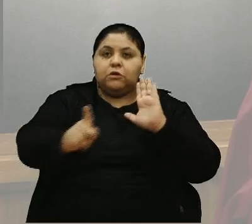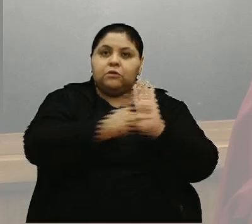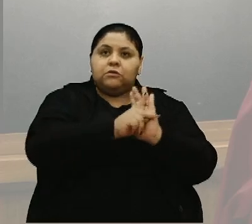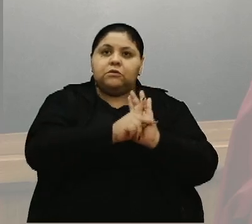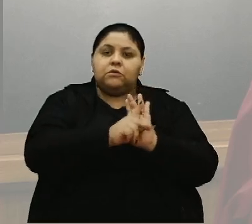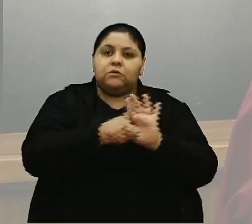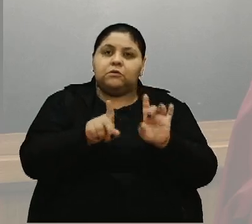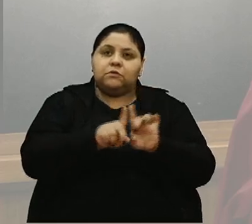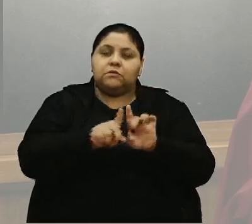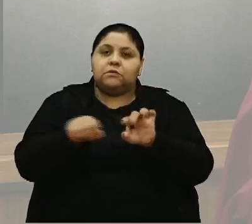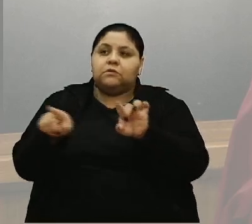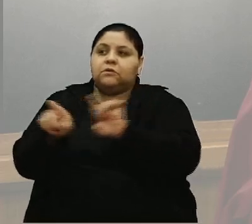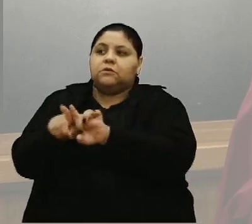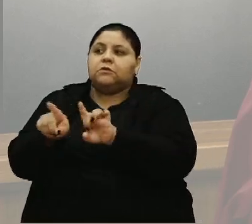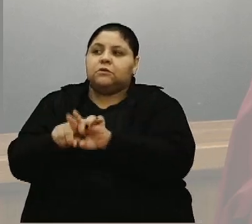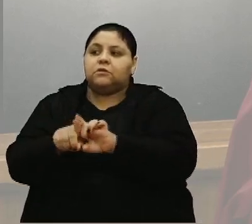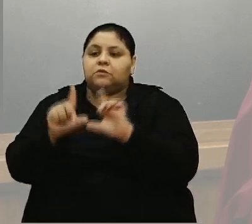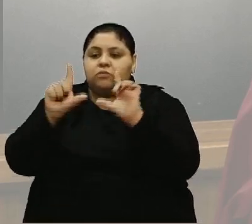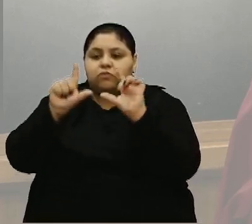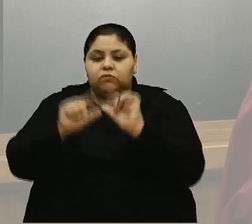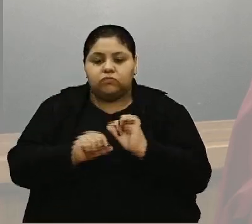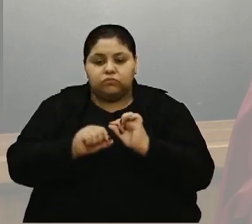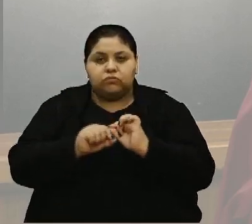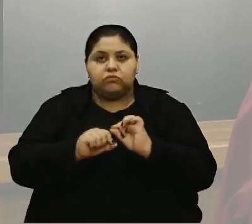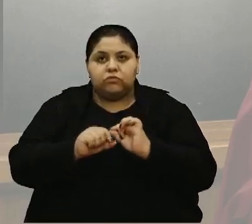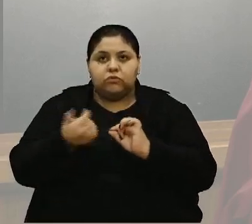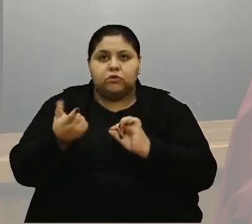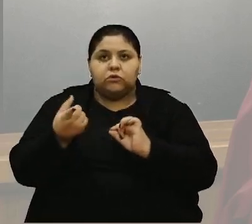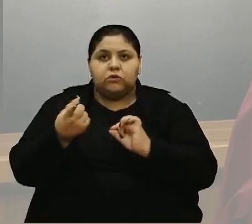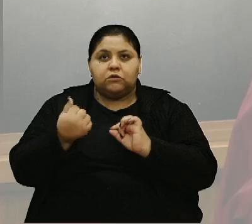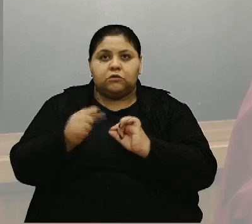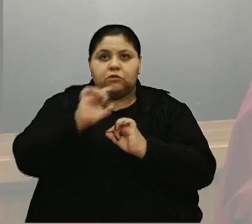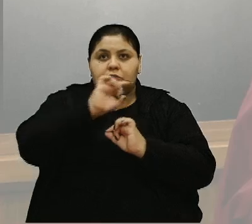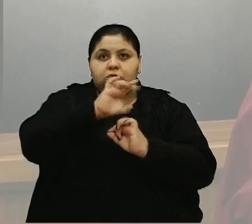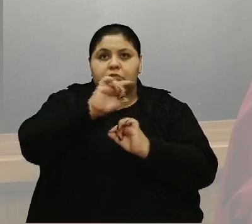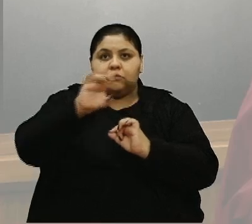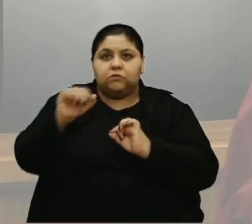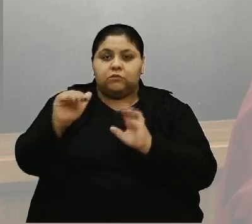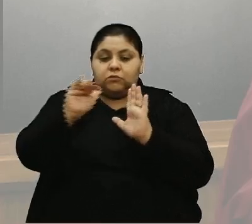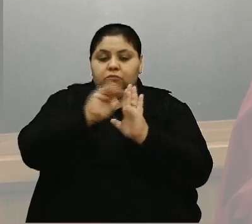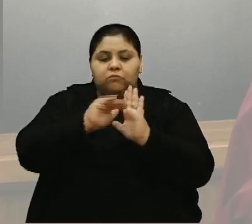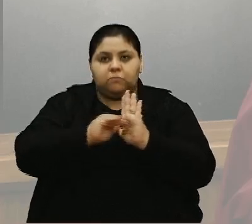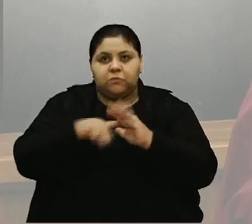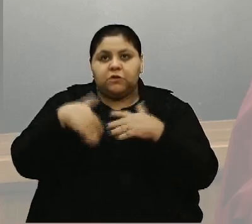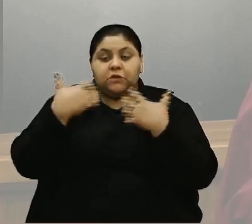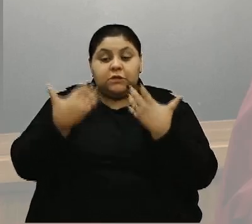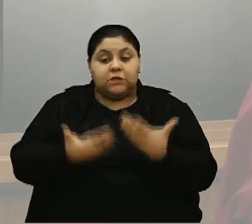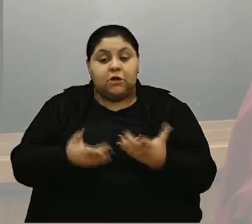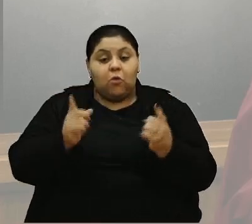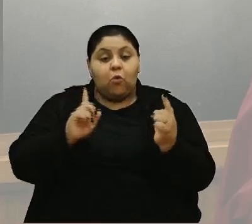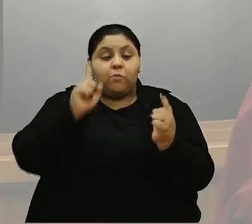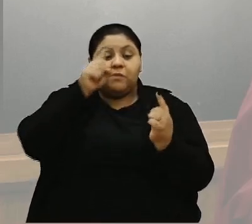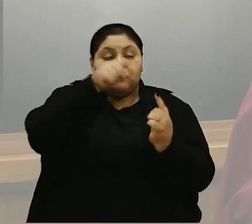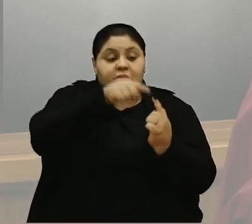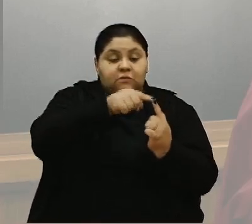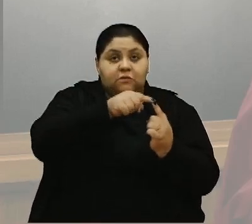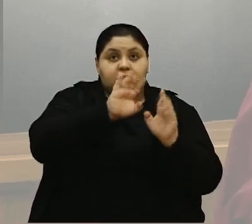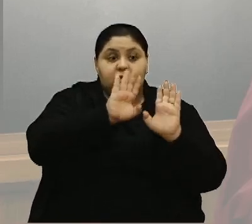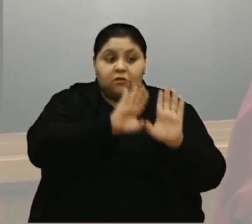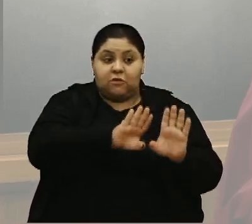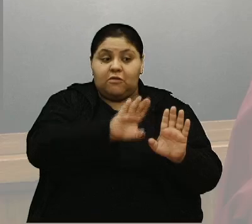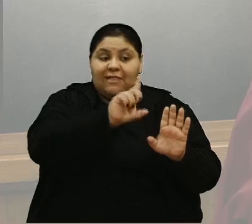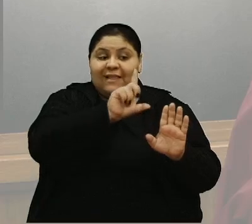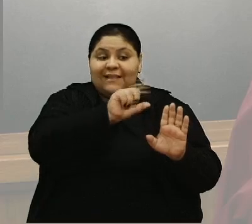outra, também diminuiria o valor para cada uma das categorias. Então, a ideia foi manter as